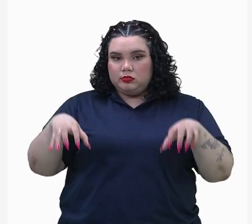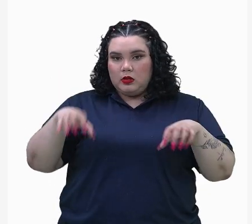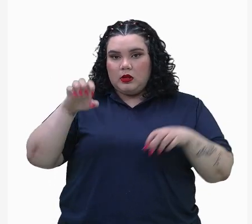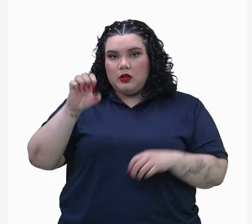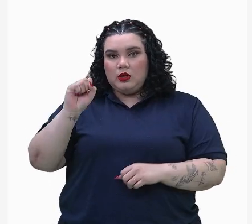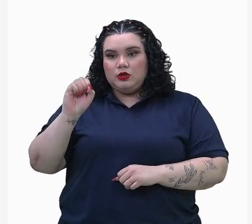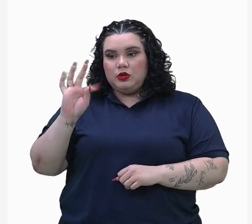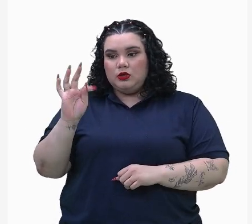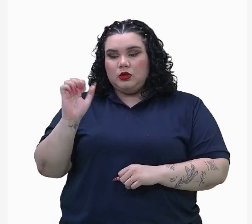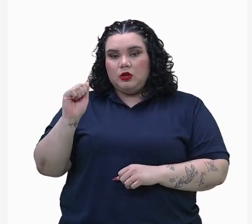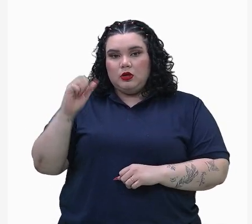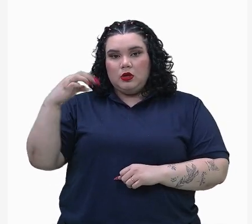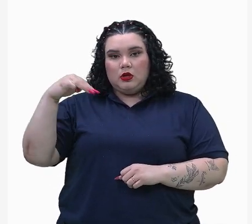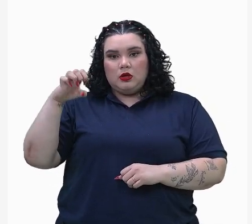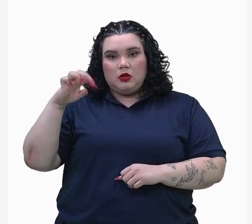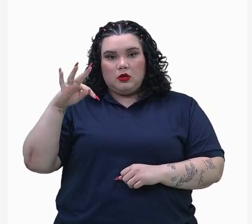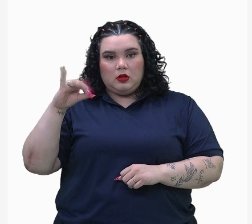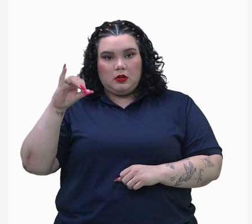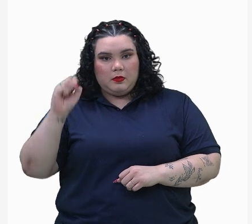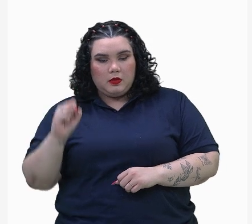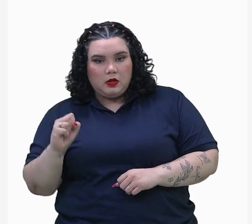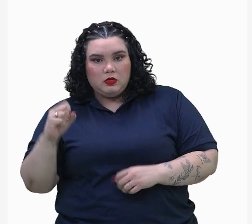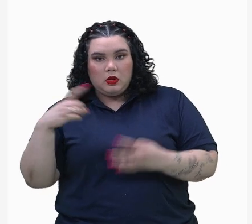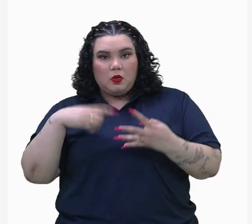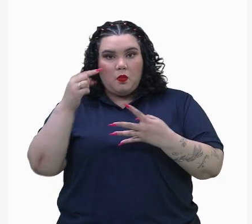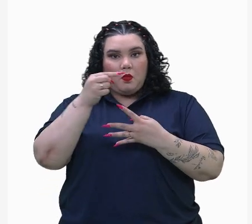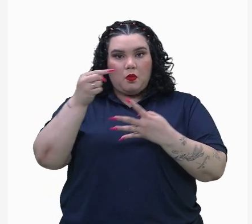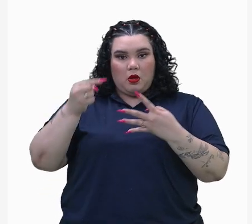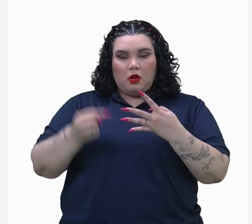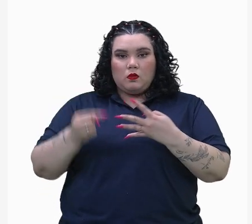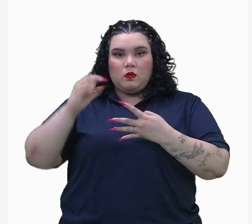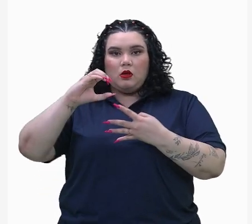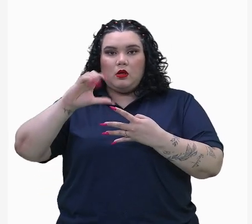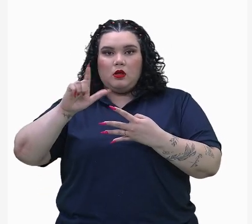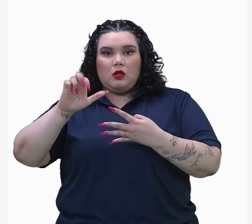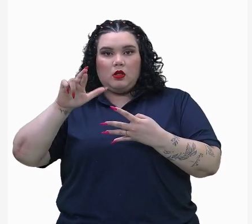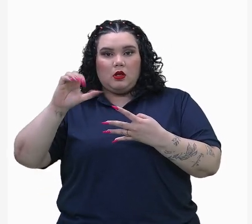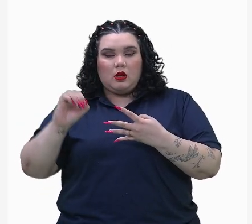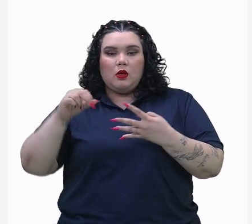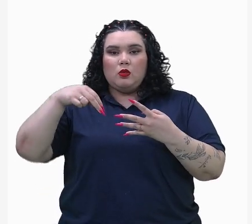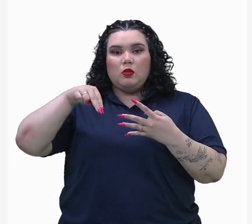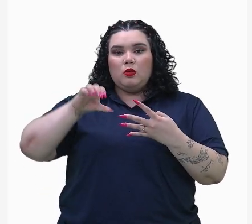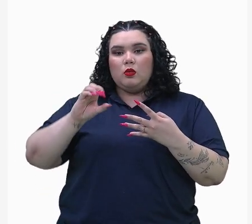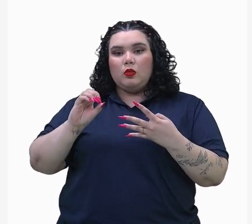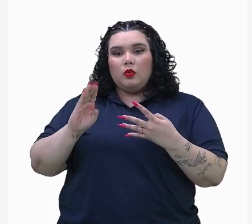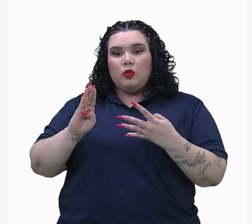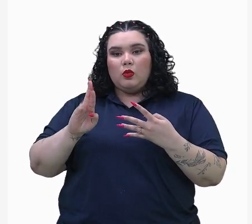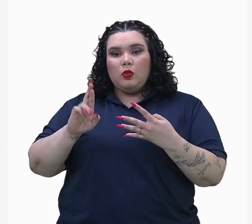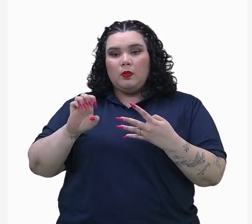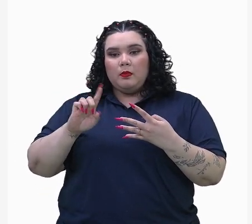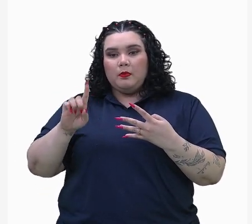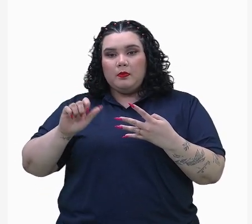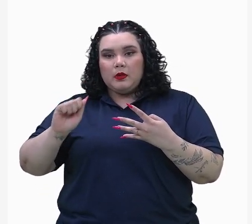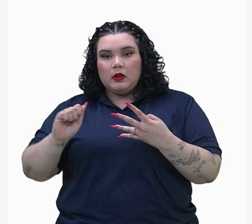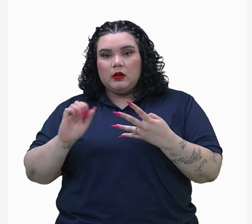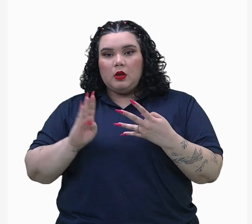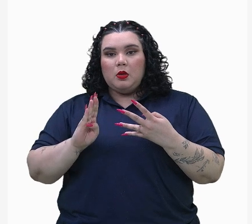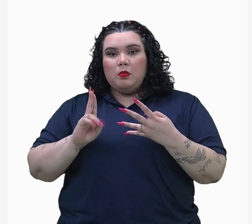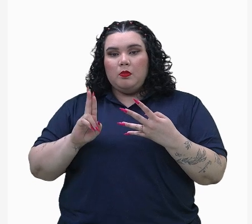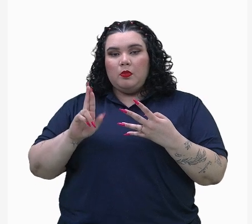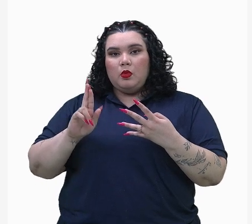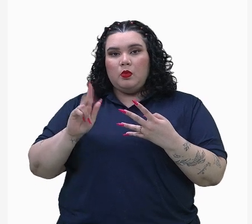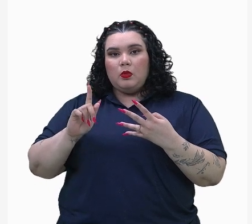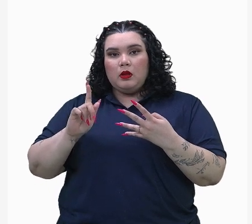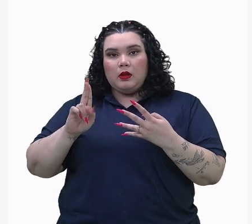estamentos, compreendidos entre clero, o primeiro estado, nobreza, o segundo estado, burguesia e camponês, tá,